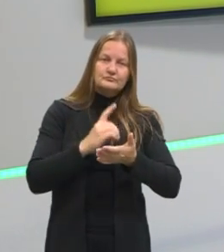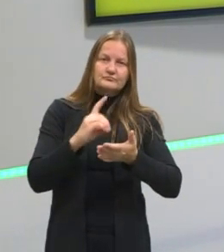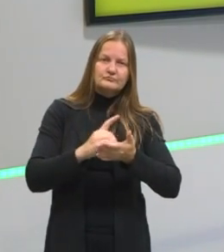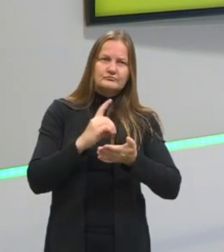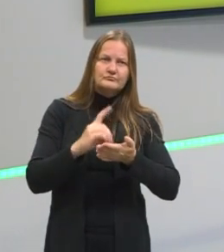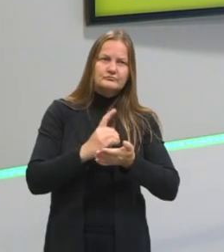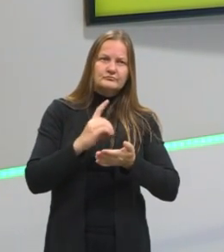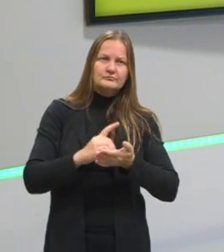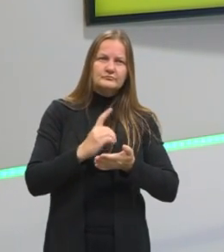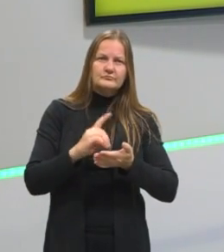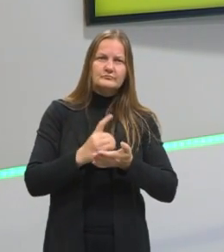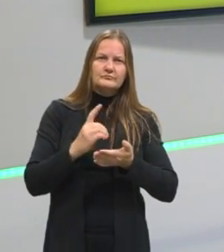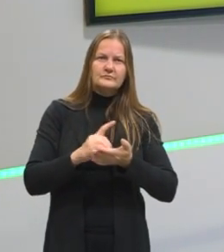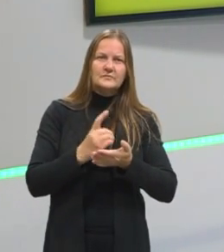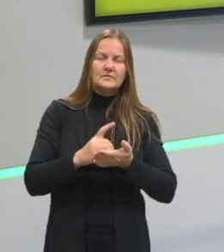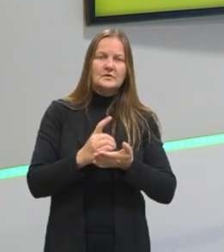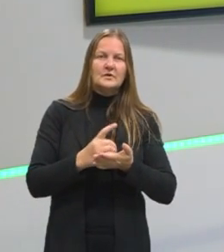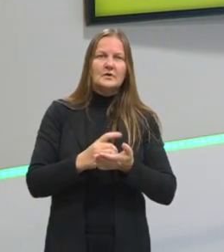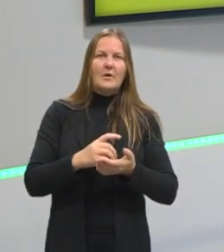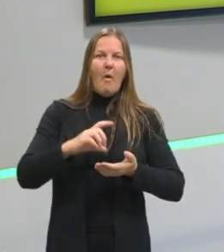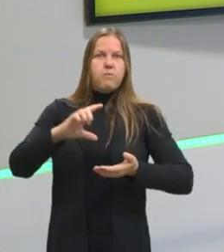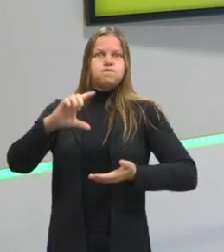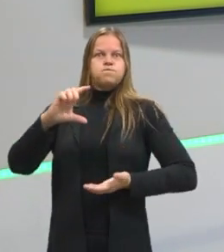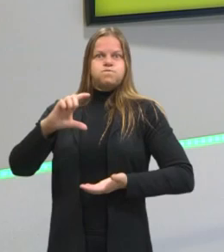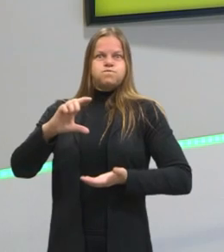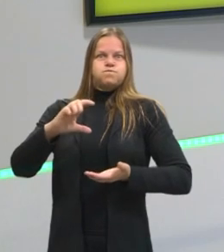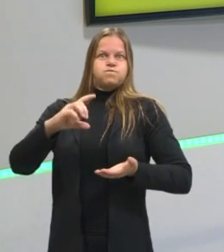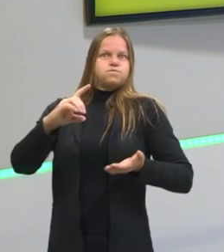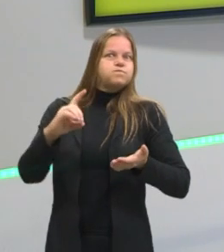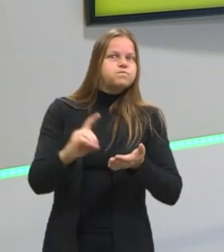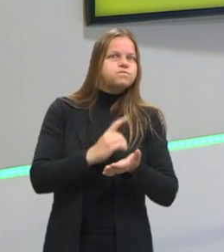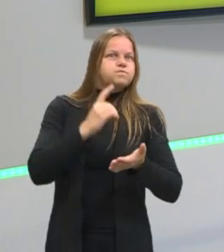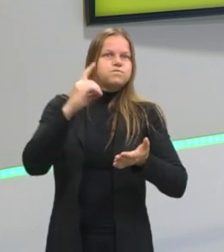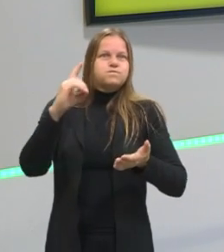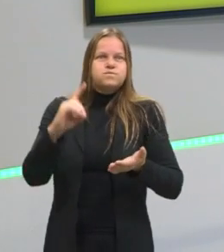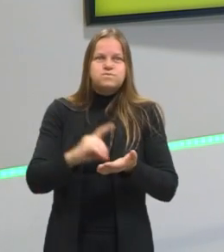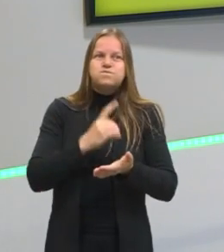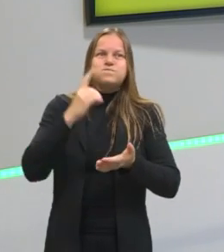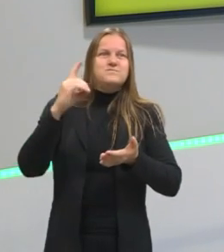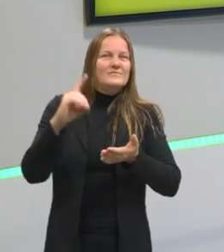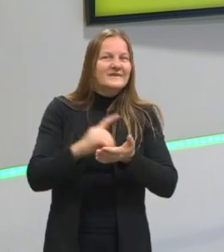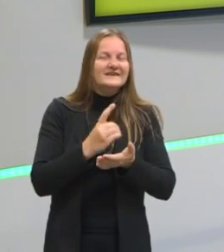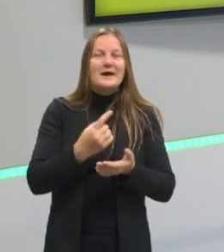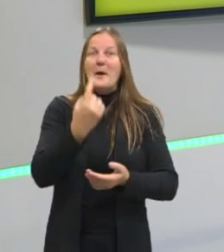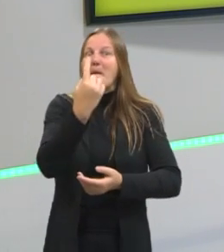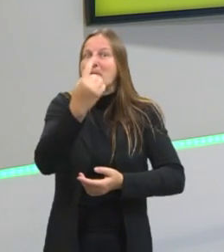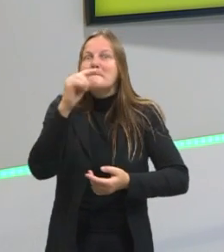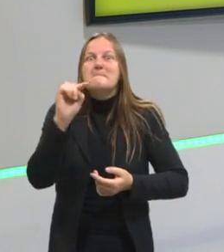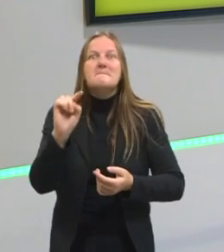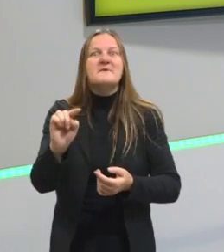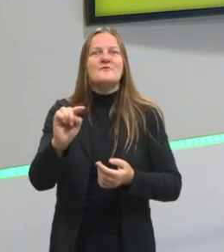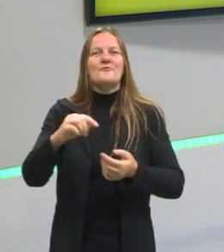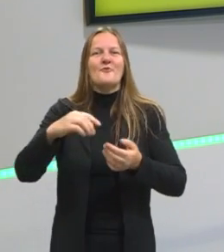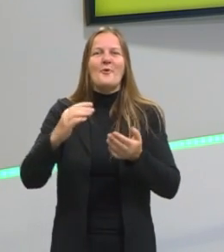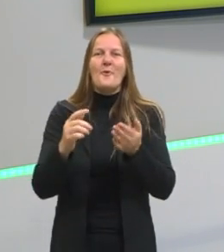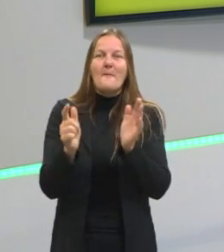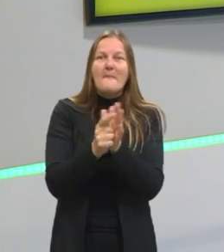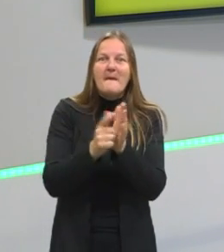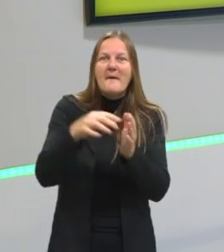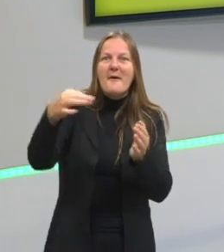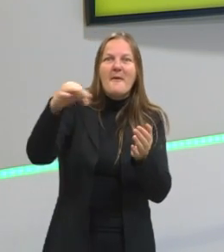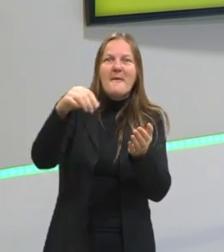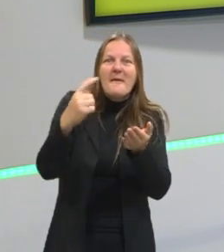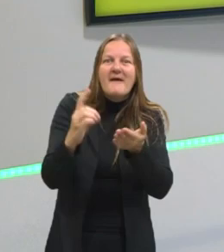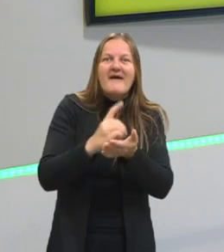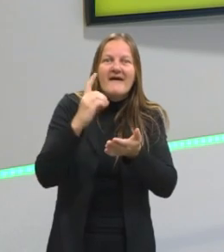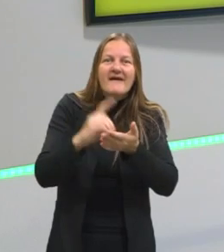Existem dicionários que são gigantescos, enormes, com, sei lá, mais de mil folhas. Como é que a